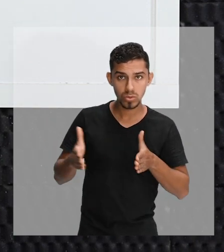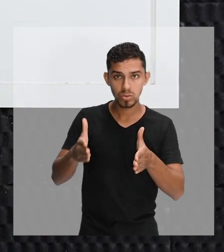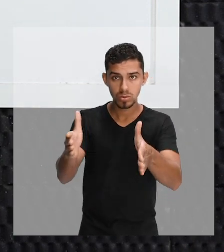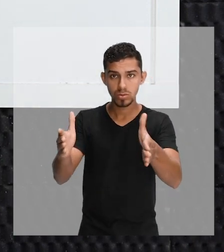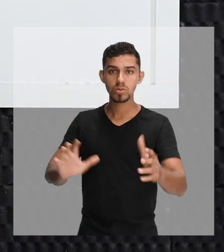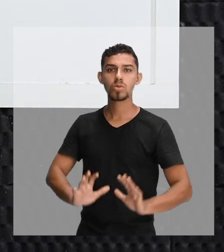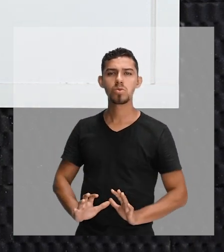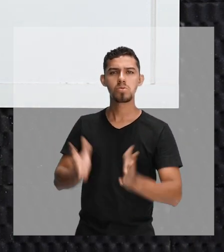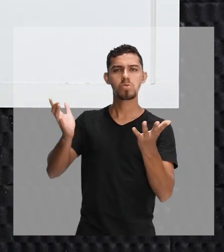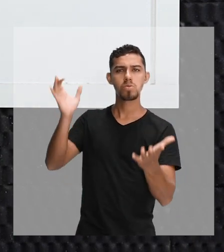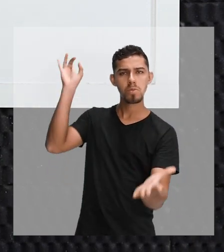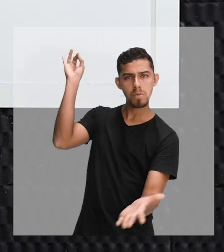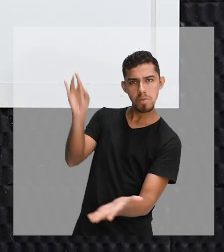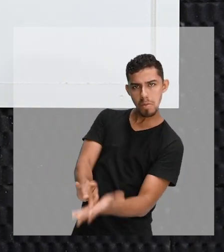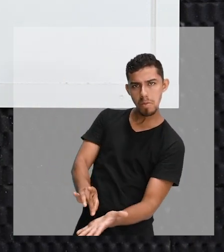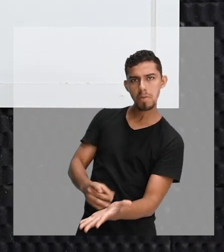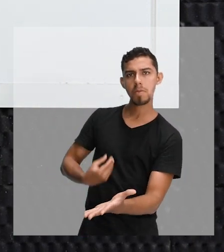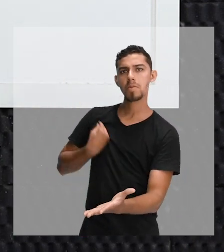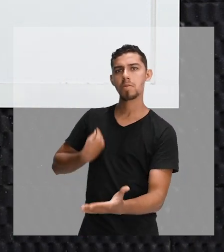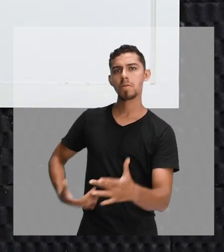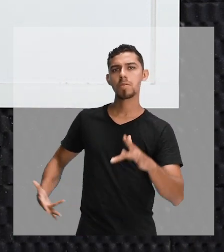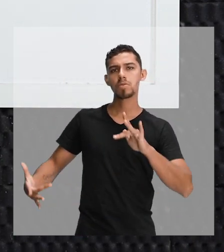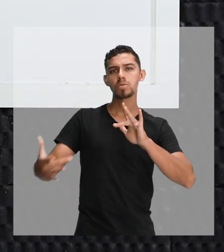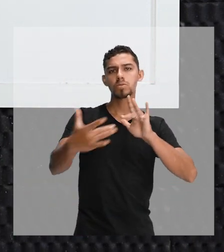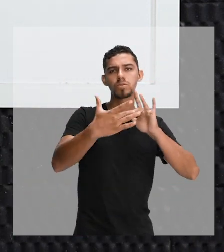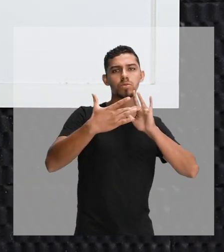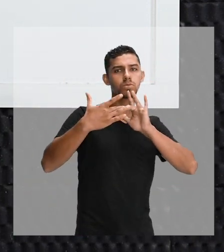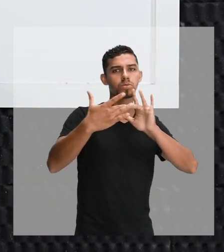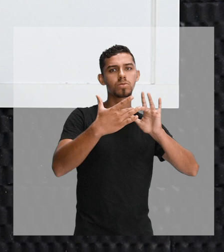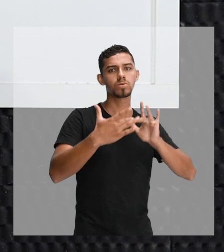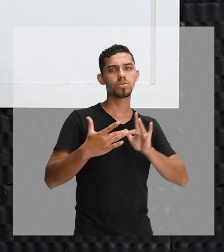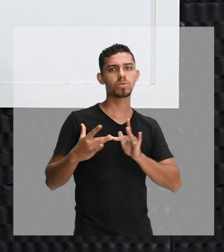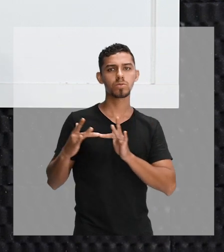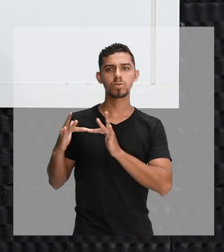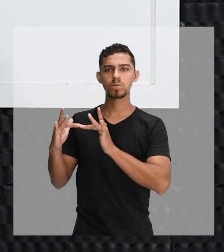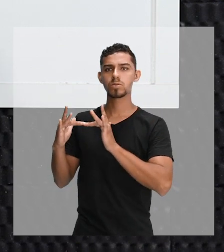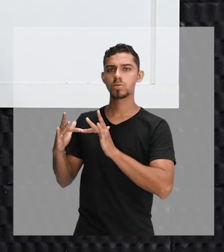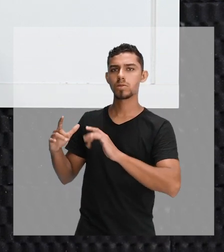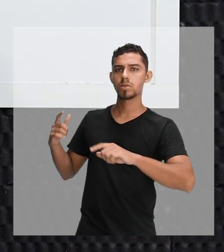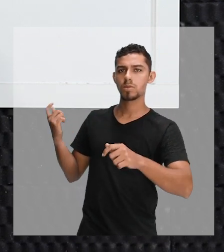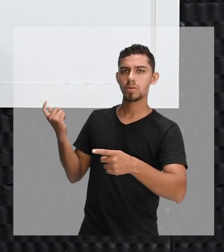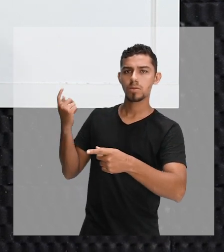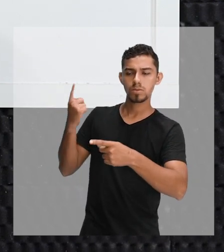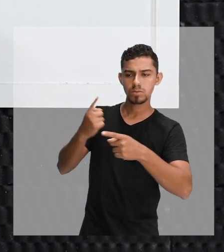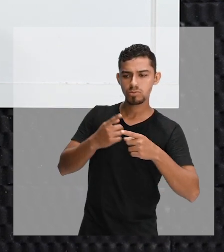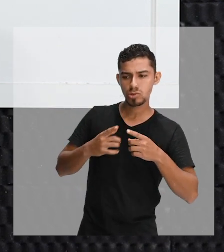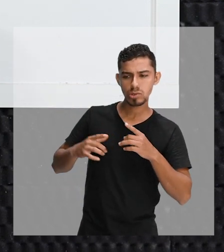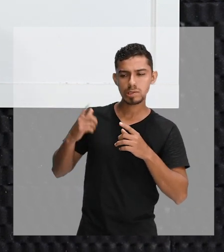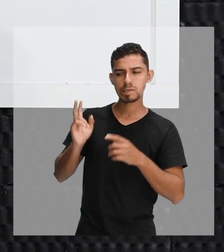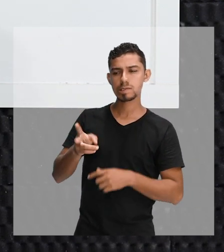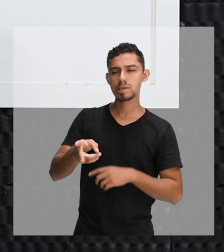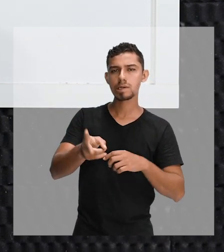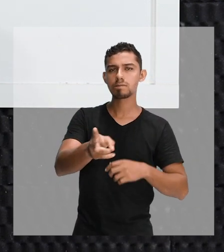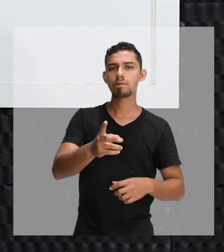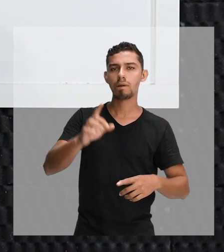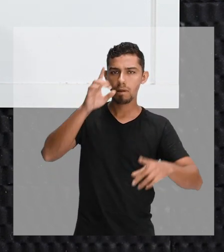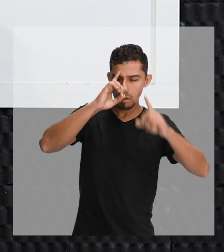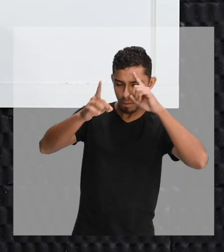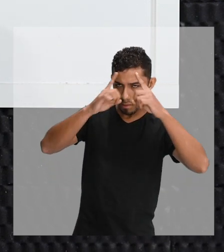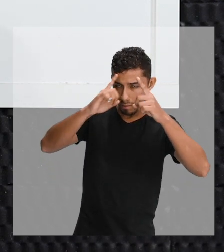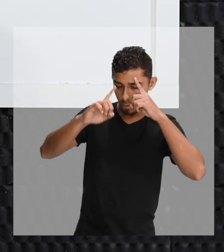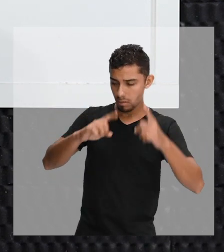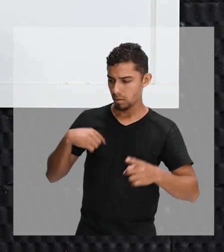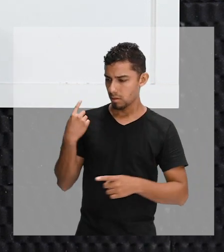realmente acontece, daquilo que eu tenho contato o tempo inteiro. Vocês chamam muito bem de cotidiano, daquilo que eu vou